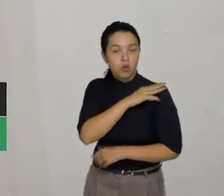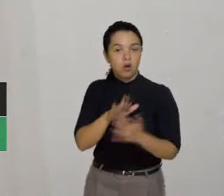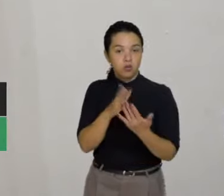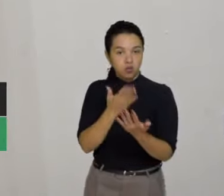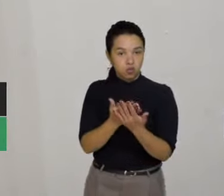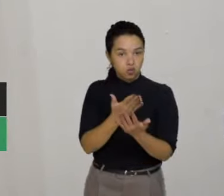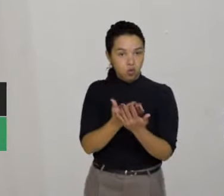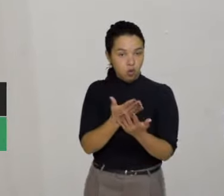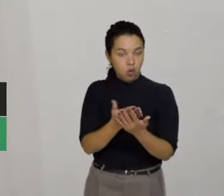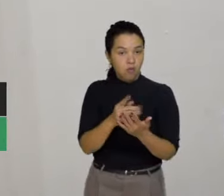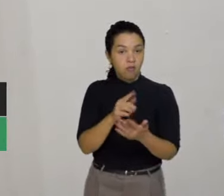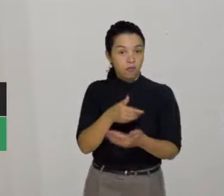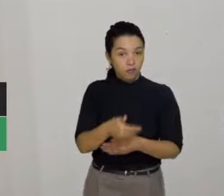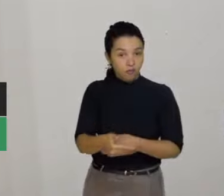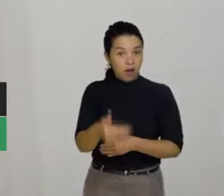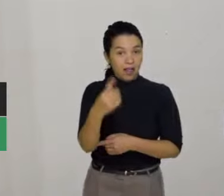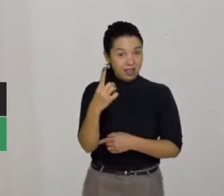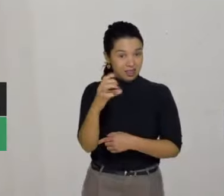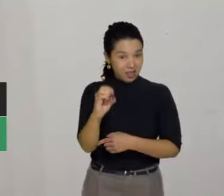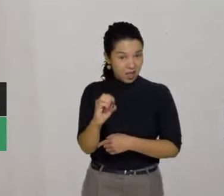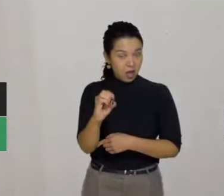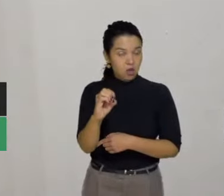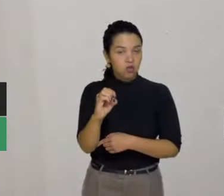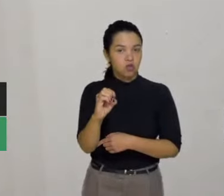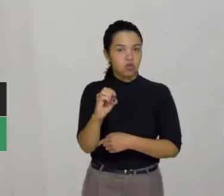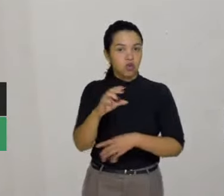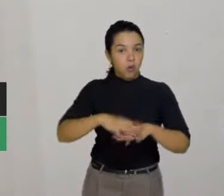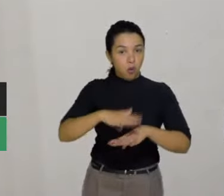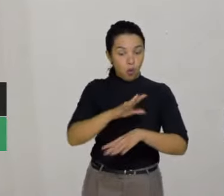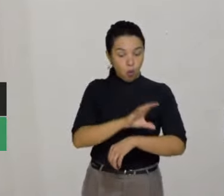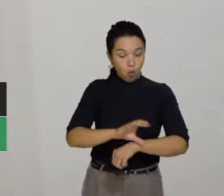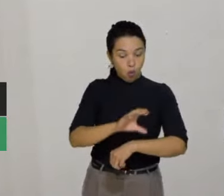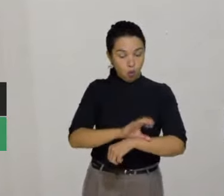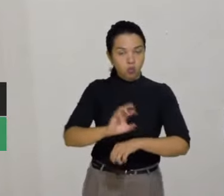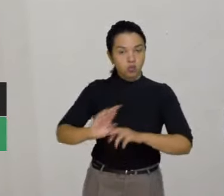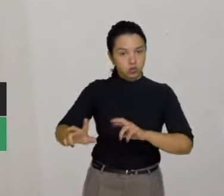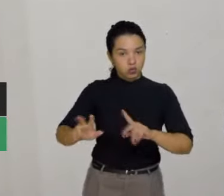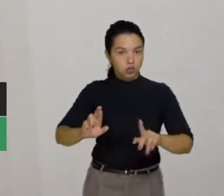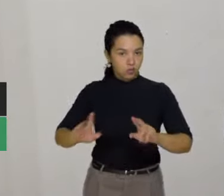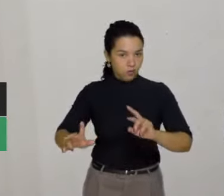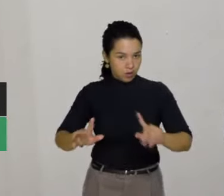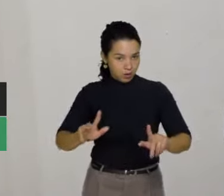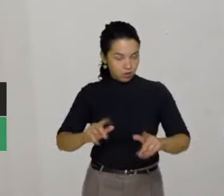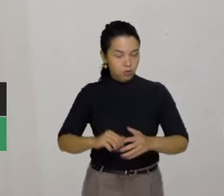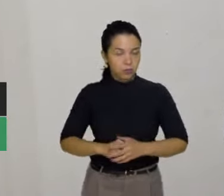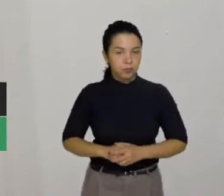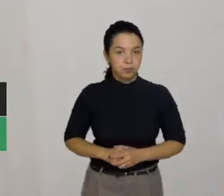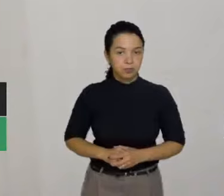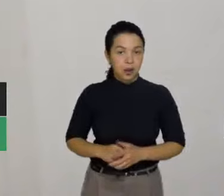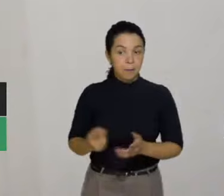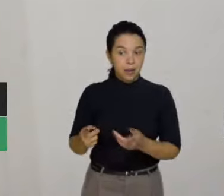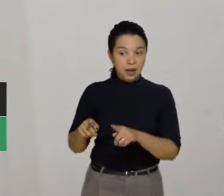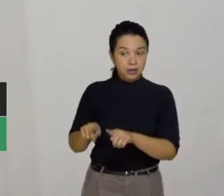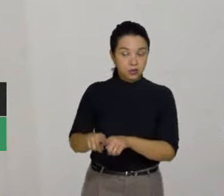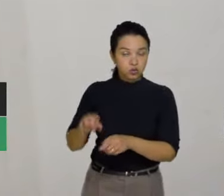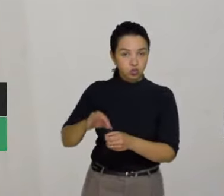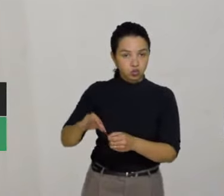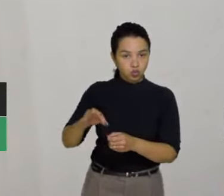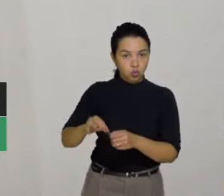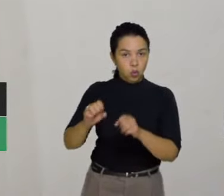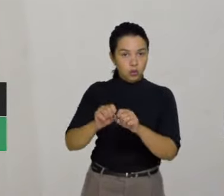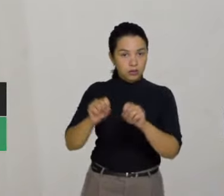formações profissionalizantes diferentes na rede. Parcerias com instituições do Sistema S, como o Senai